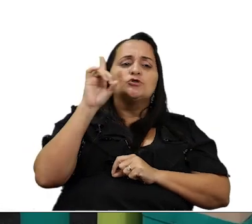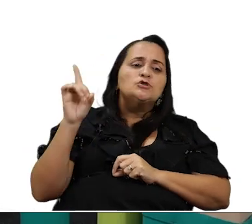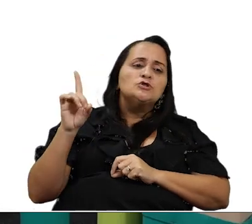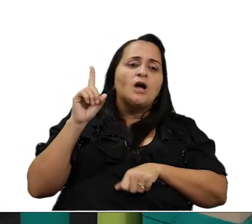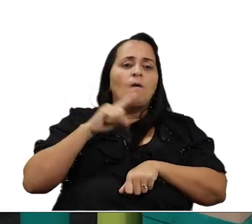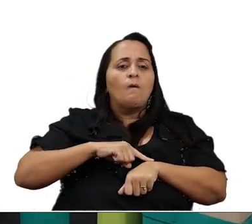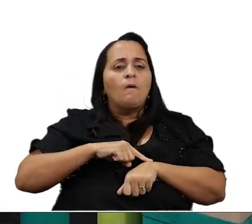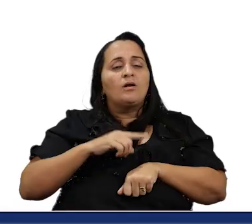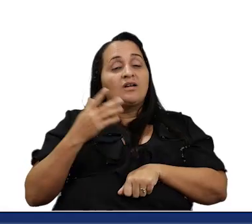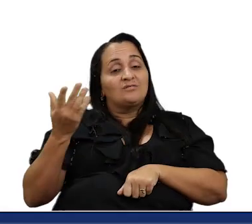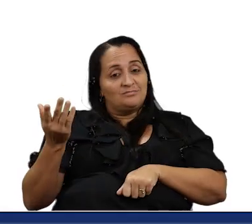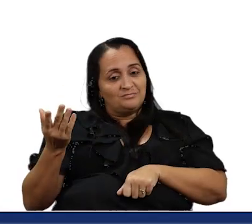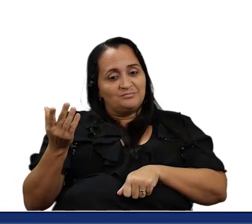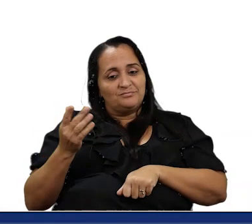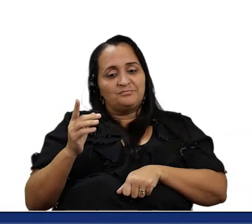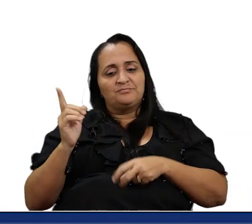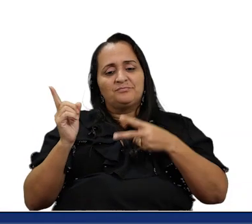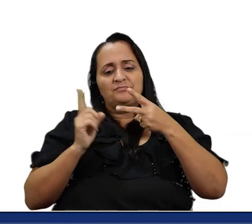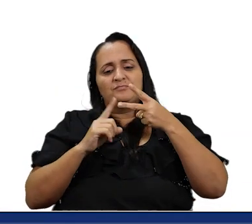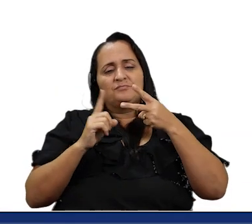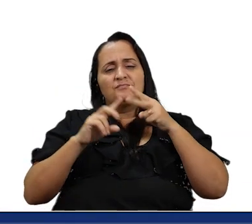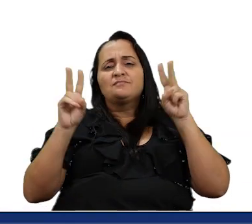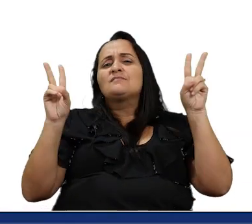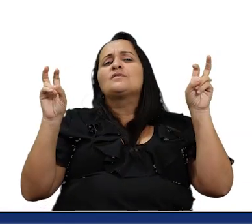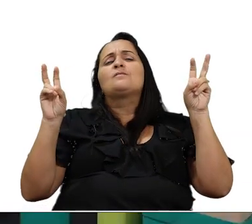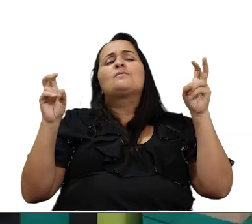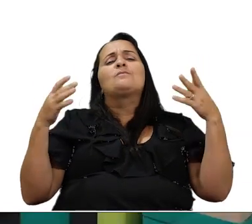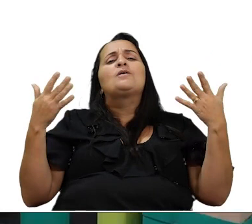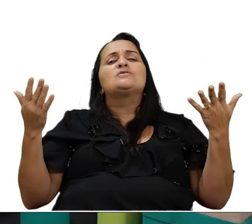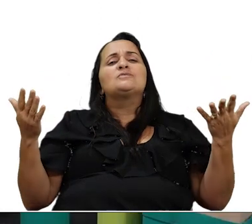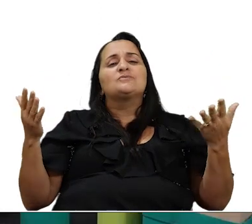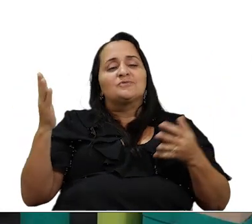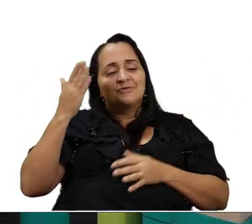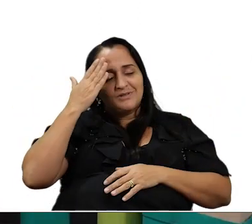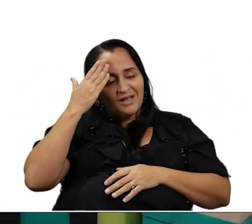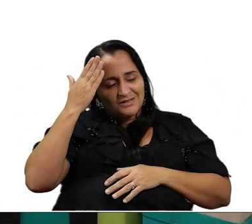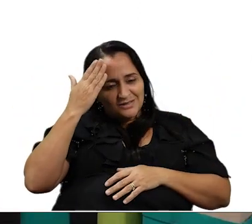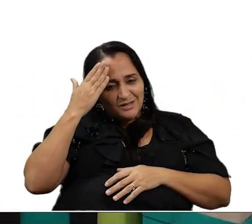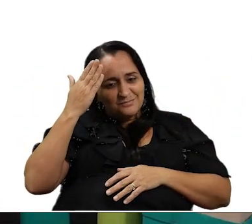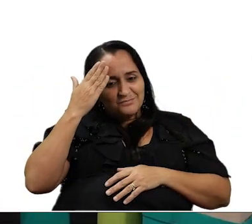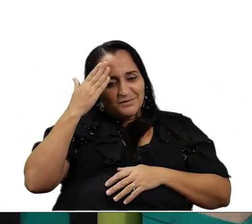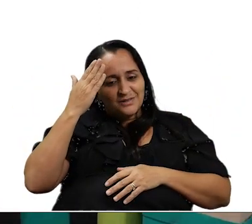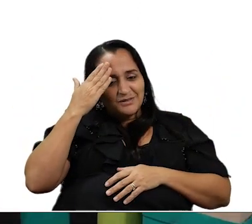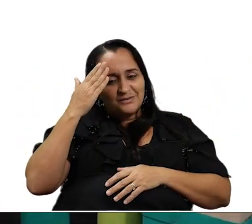notícia, certo? De qual assunto ele trata? Já sabemos. Trata do